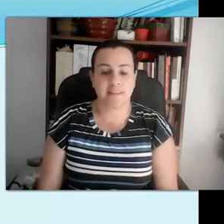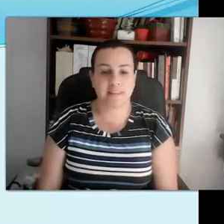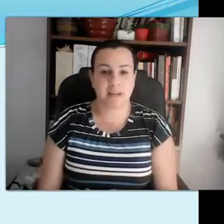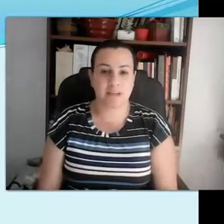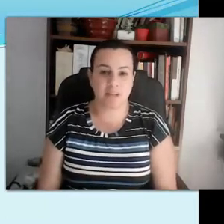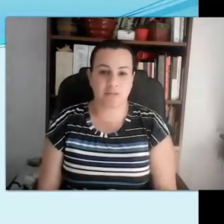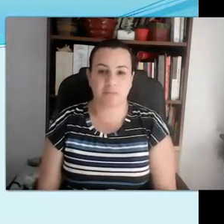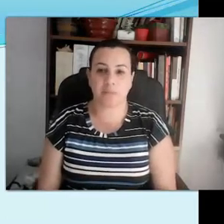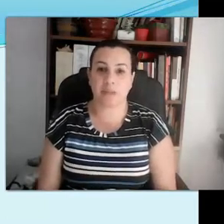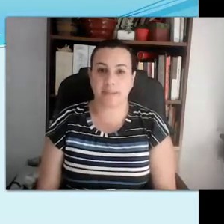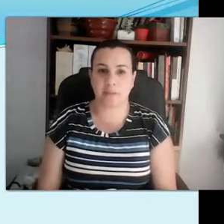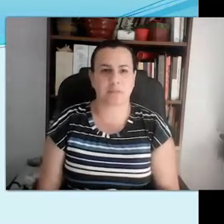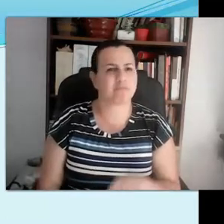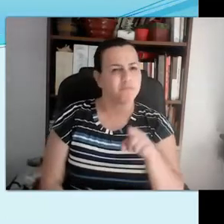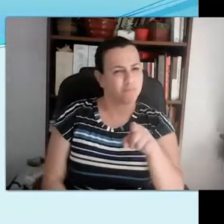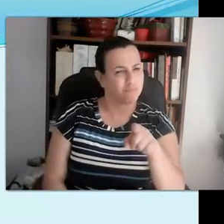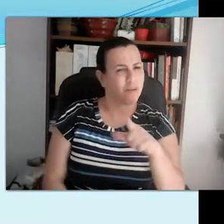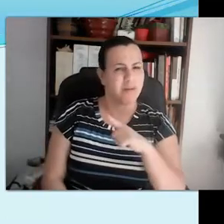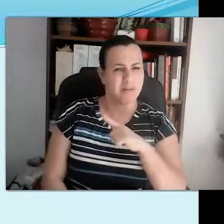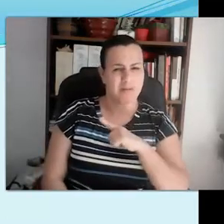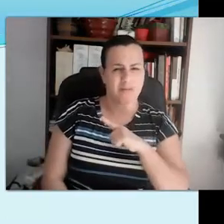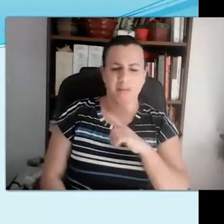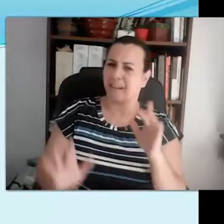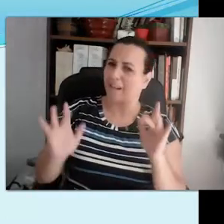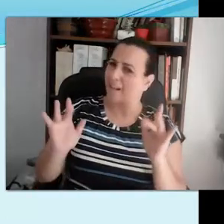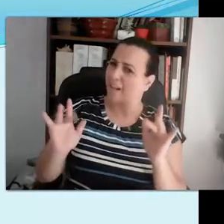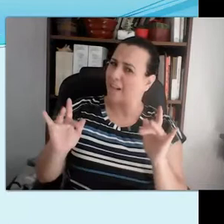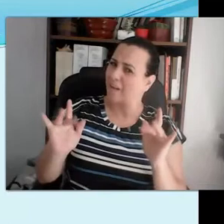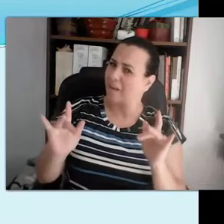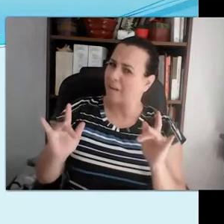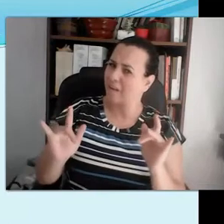Uma frase exclamativa, por exemplo.